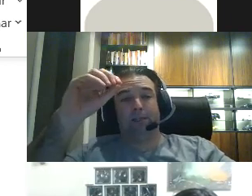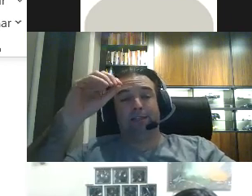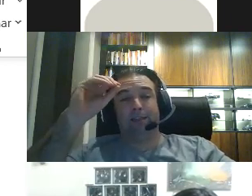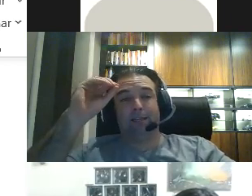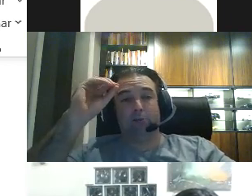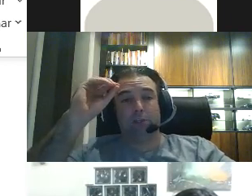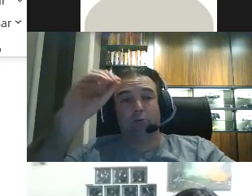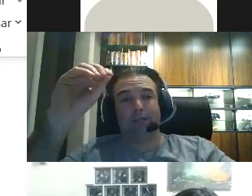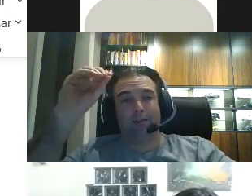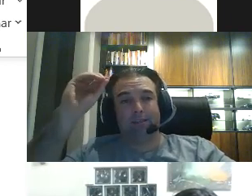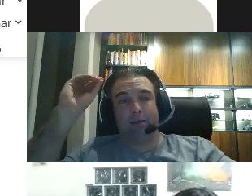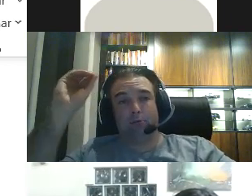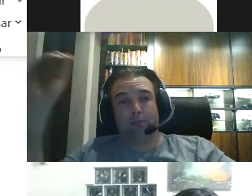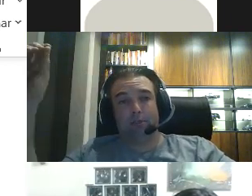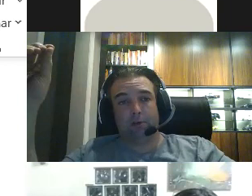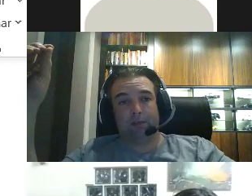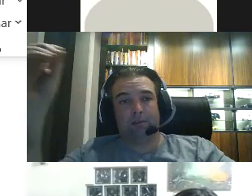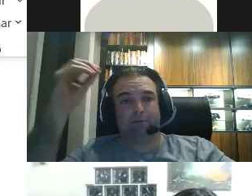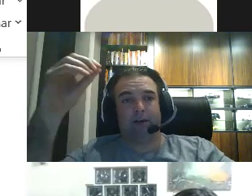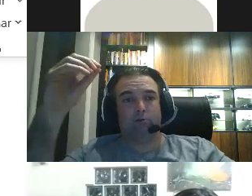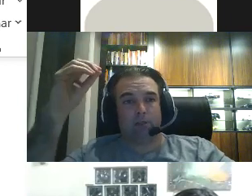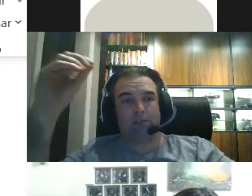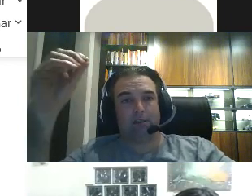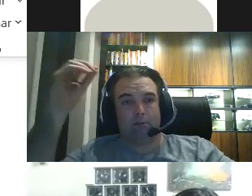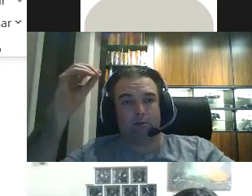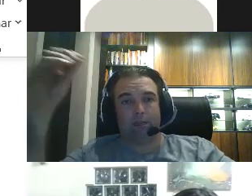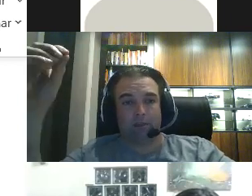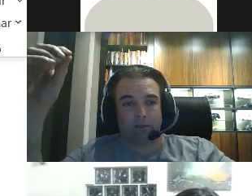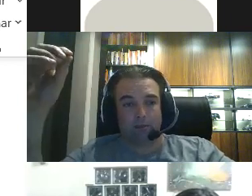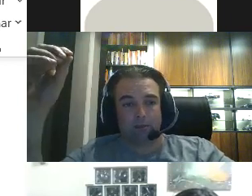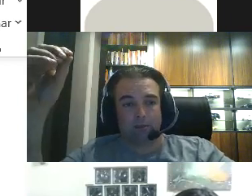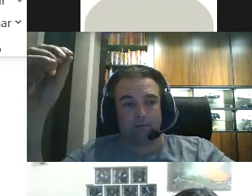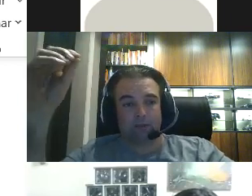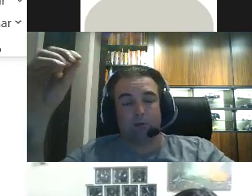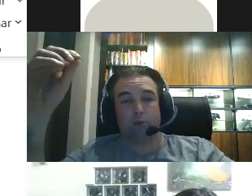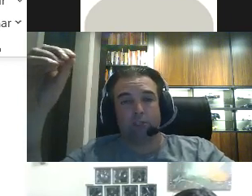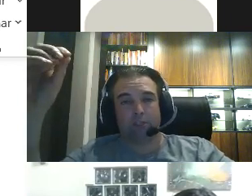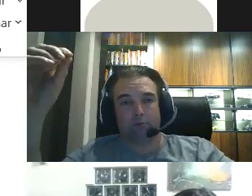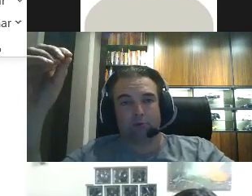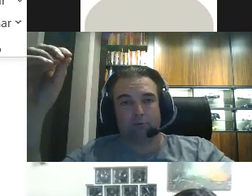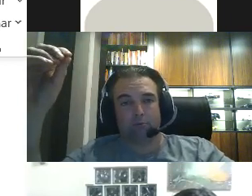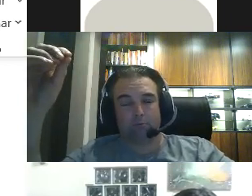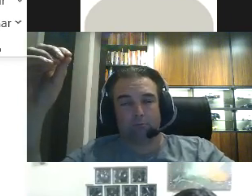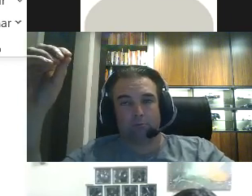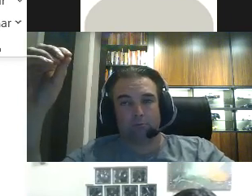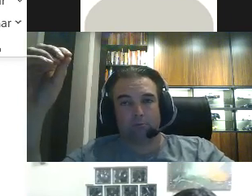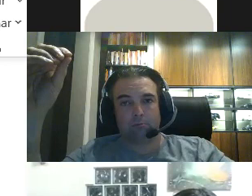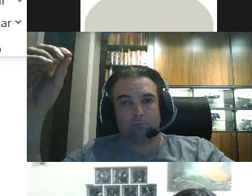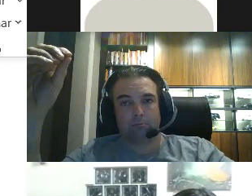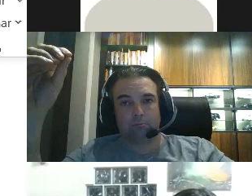Pensem, está entrando 50 e saindo 240, falta 190. Aonde está isso?